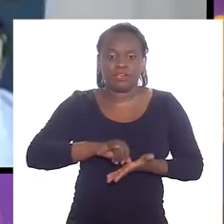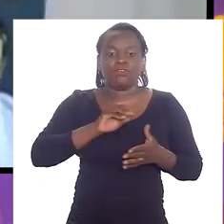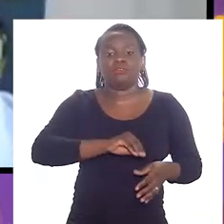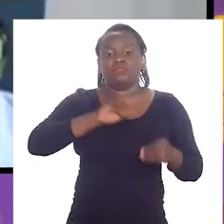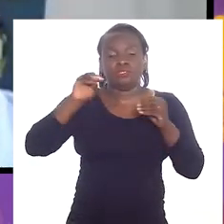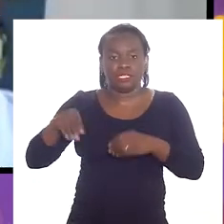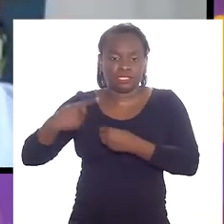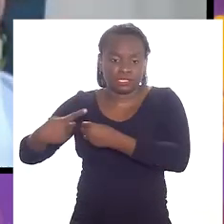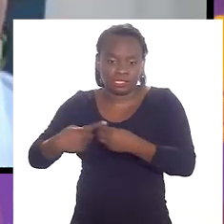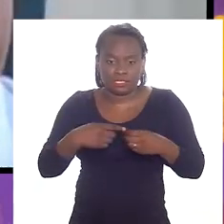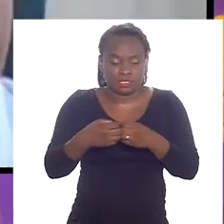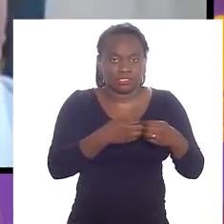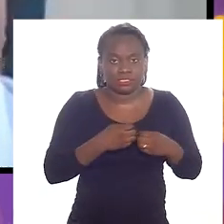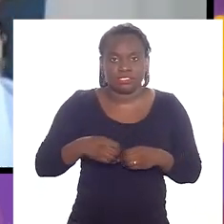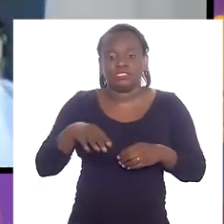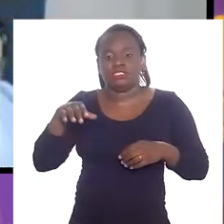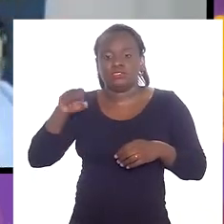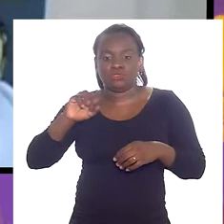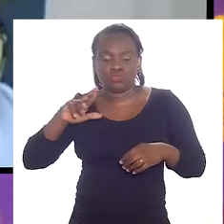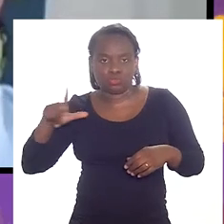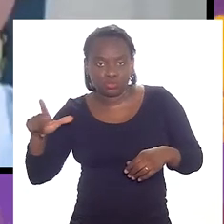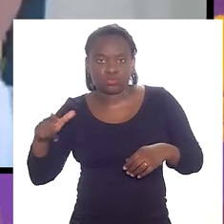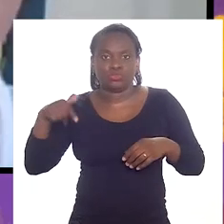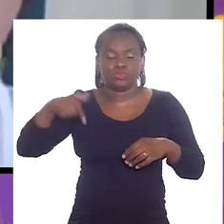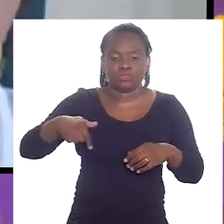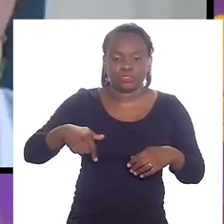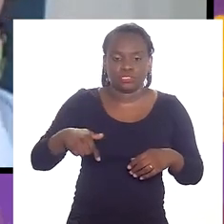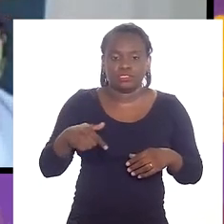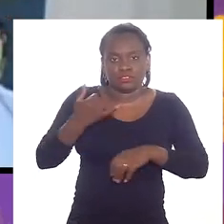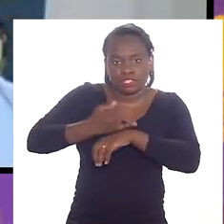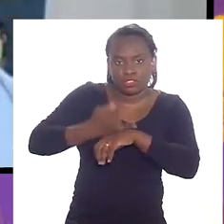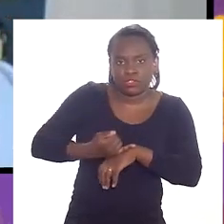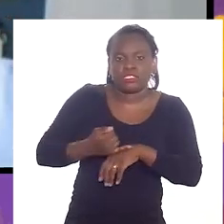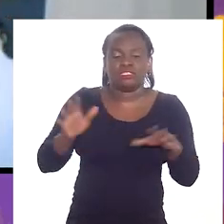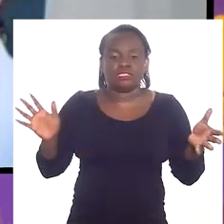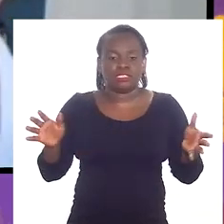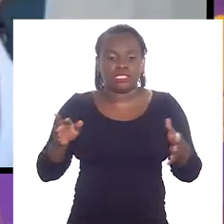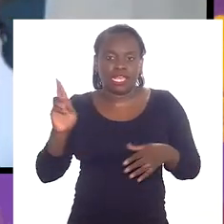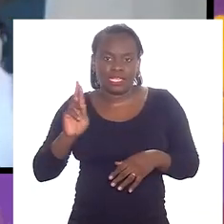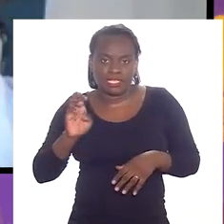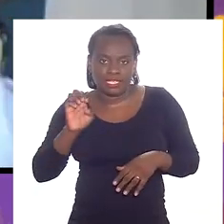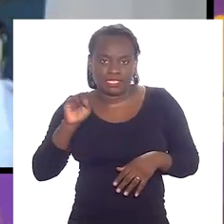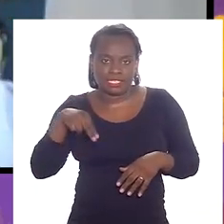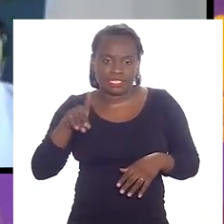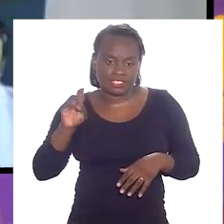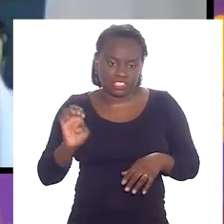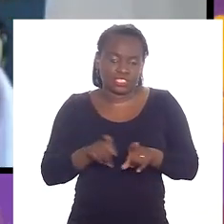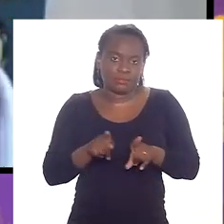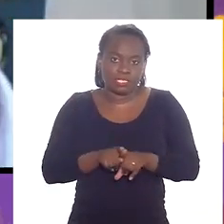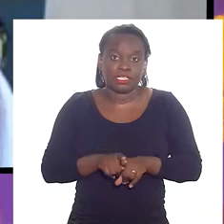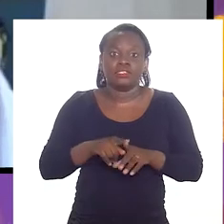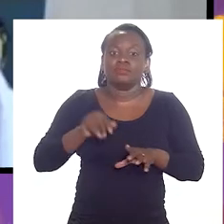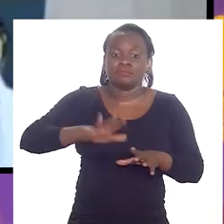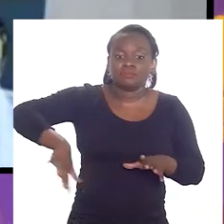não poderiam ser realizados aqui na capital, foram para municípios vizinhos, o Sul Fluminense, ali em